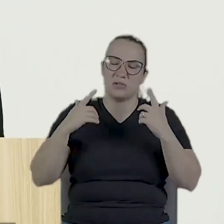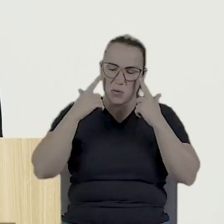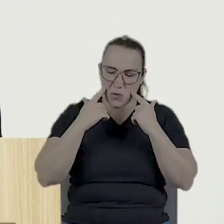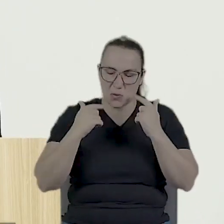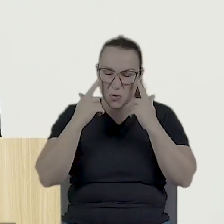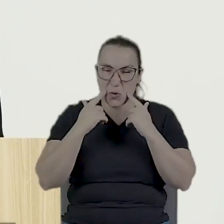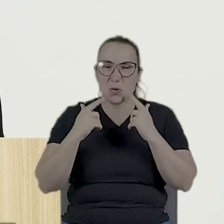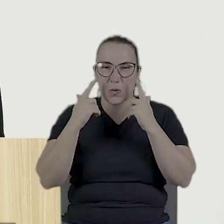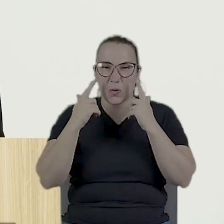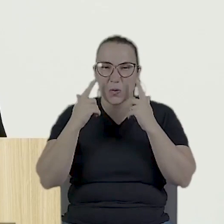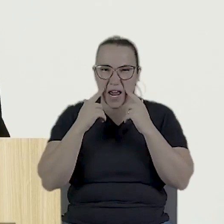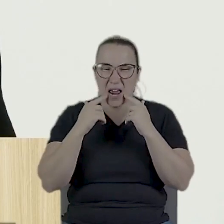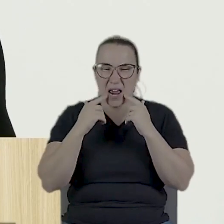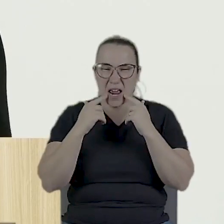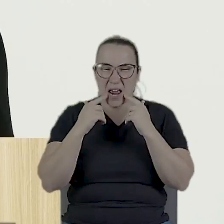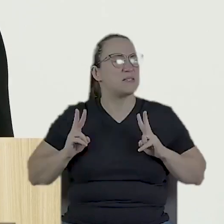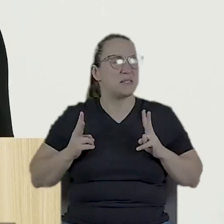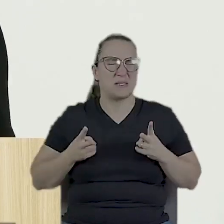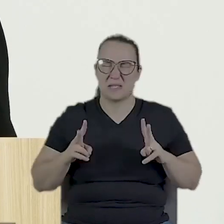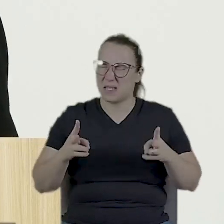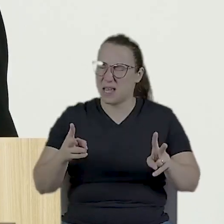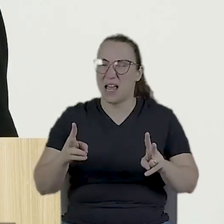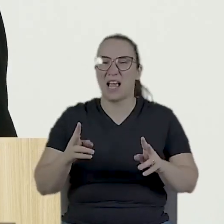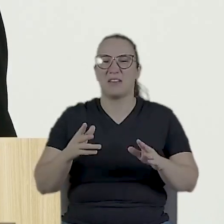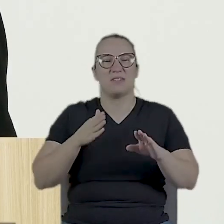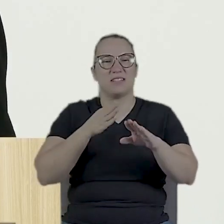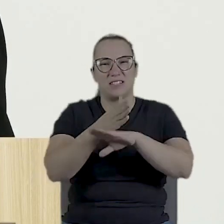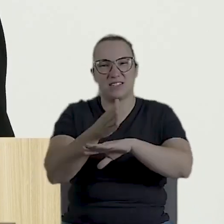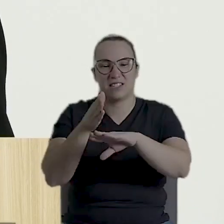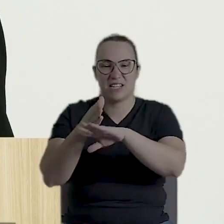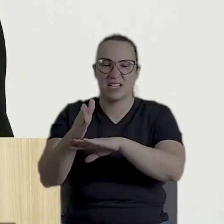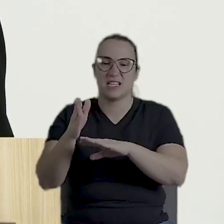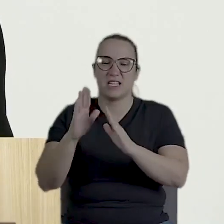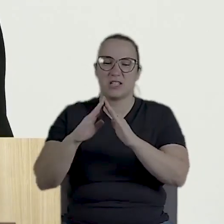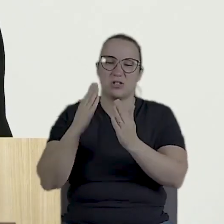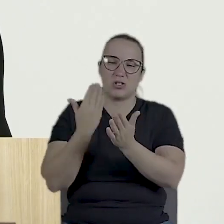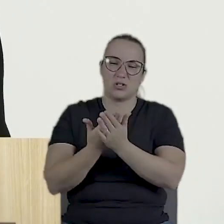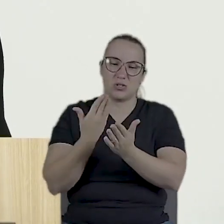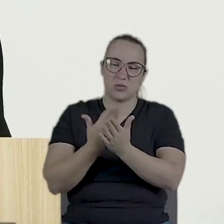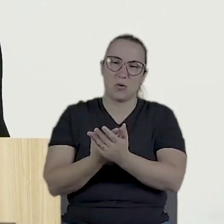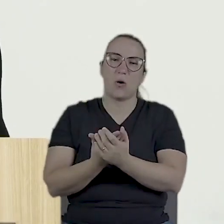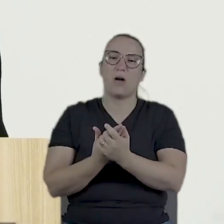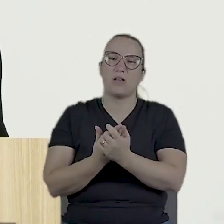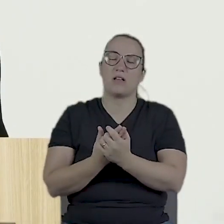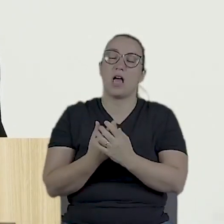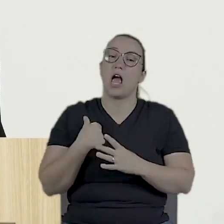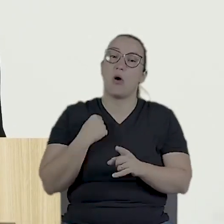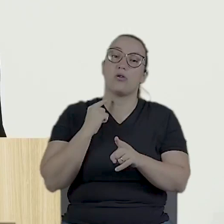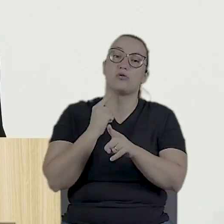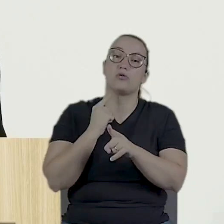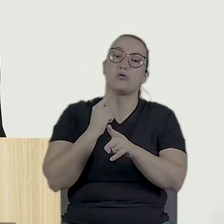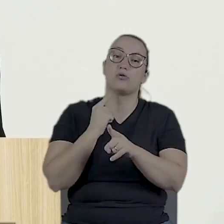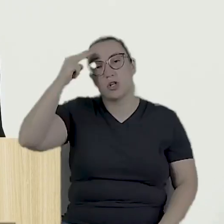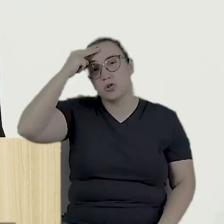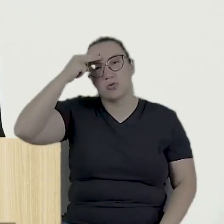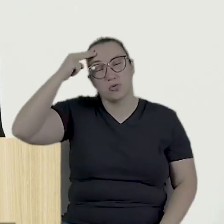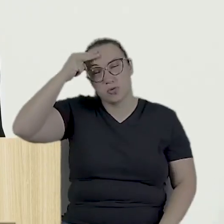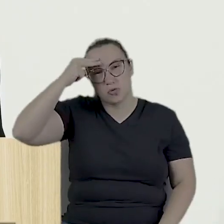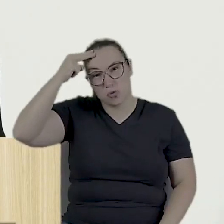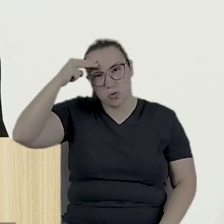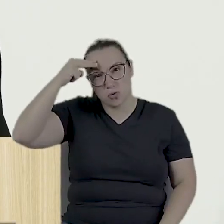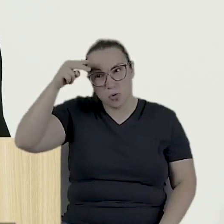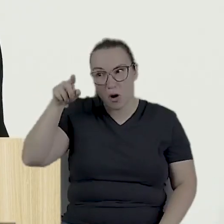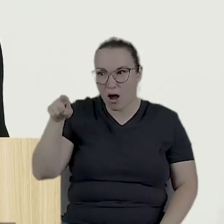as vezes, todas as idas nas escolas. Descobri que eu tenho um sonho através desse projeto,